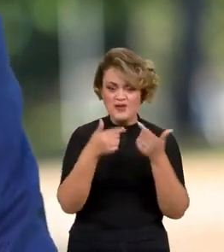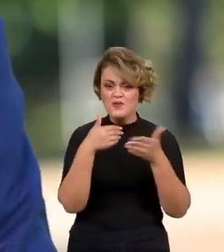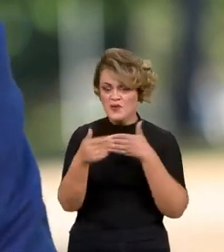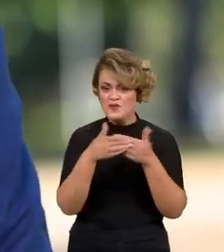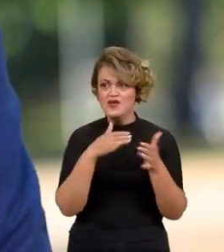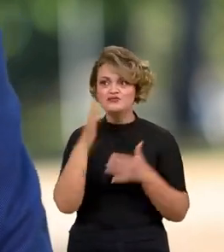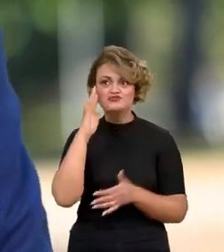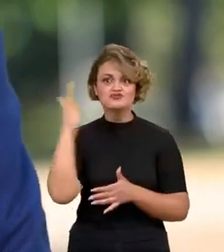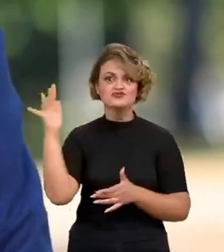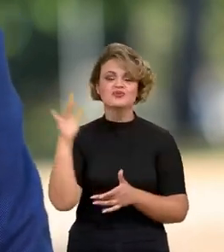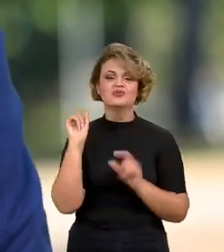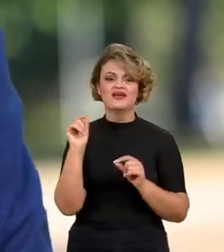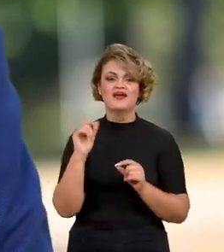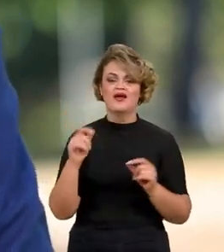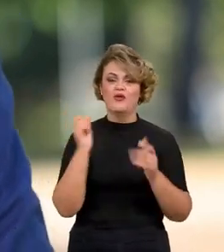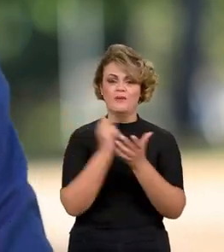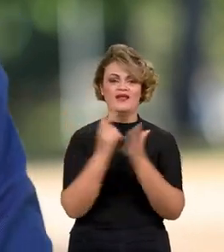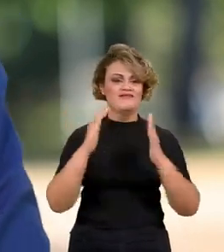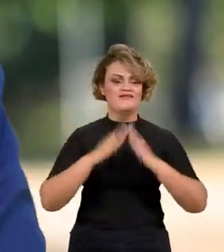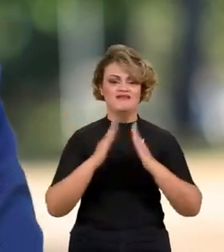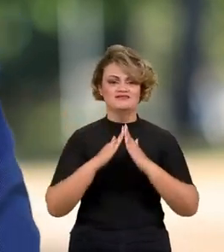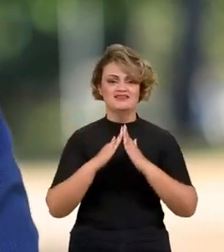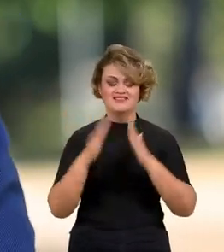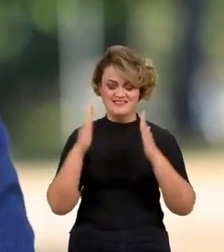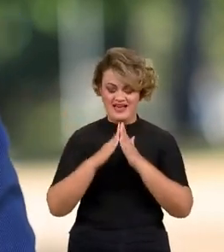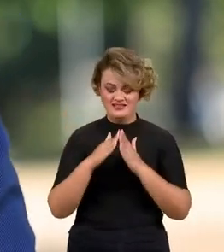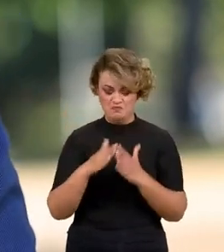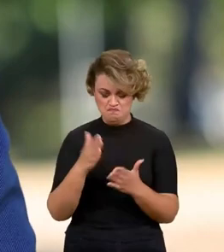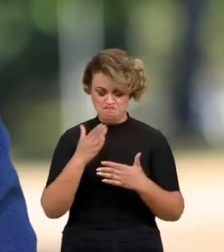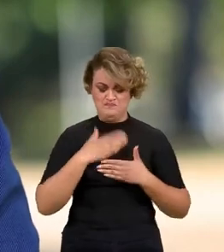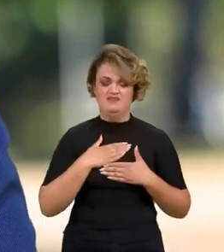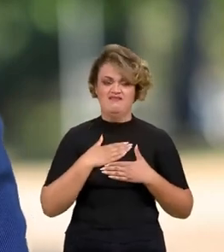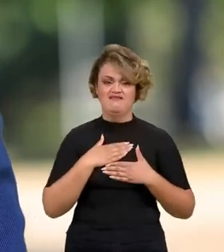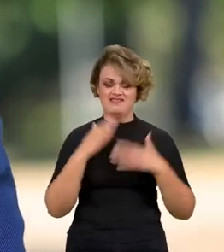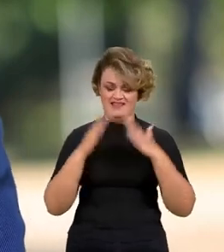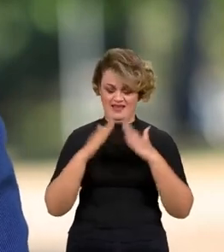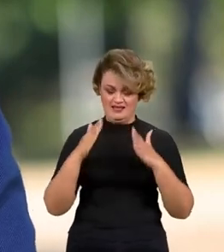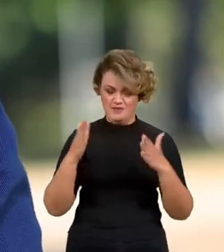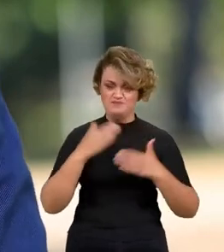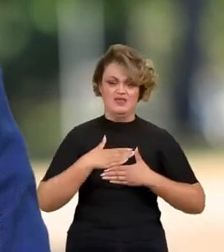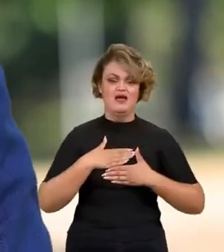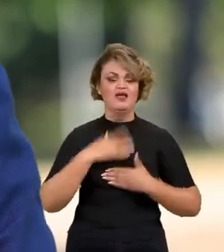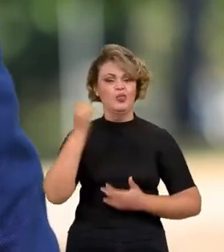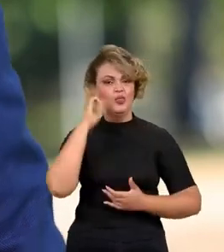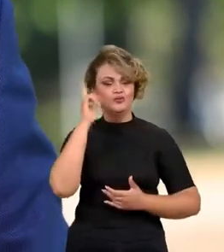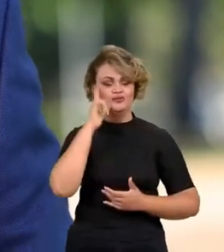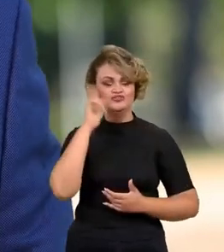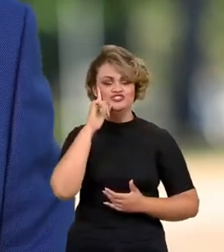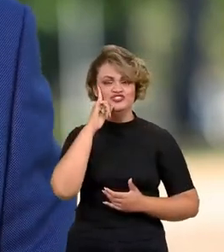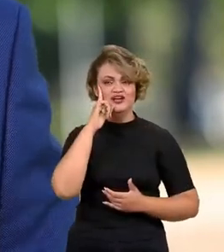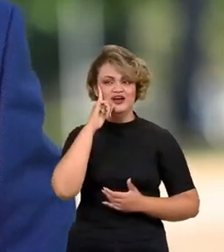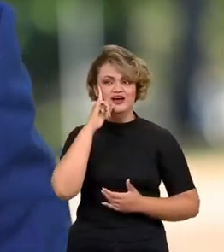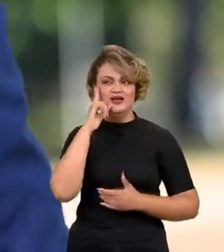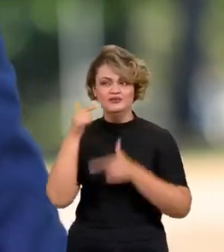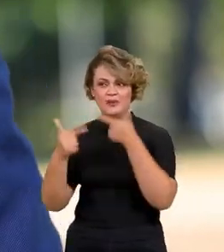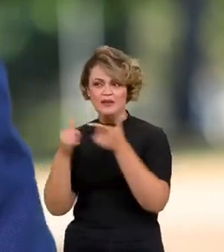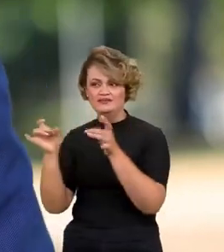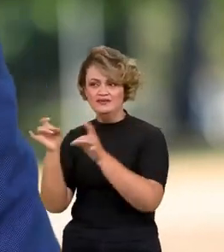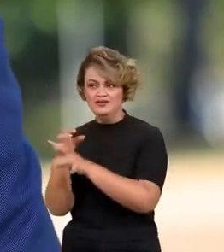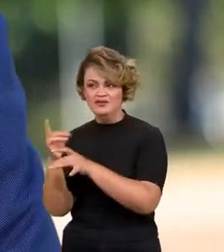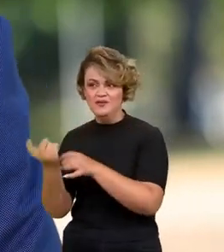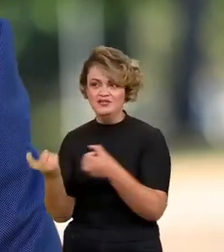uma casinha um lugarzinho o chamado ninho sempre a gente saber todo dia onde a gente vai voltar Sabe aquele negócio do caminho de volta